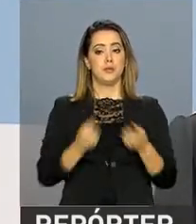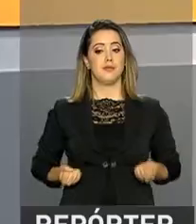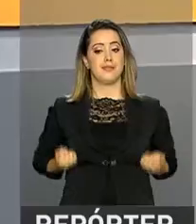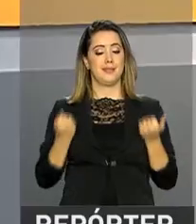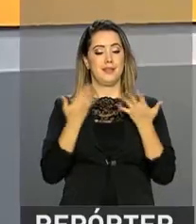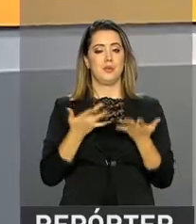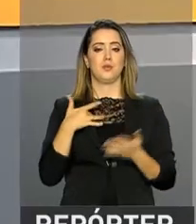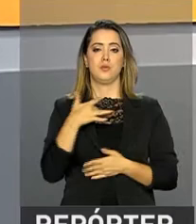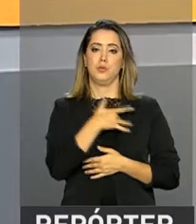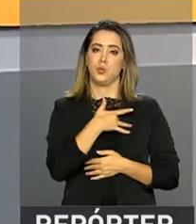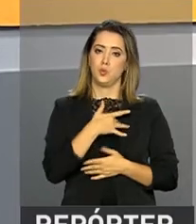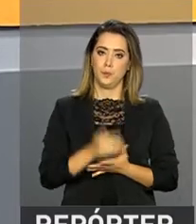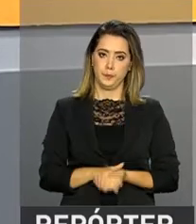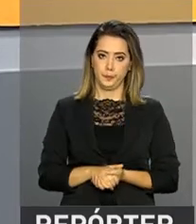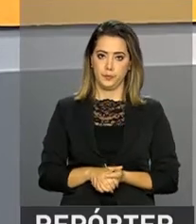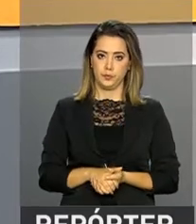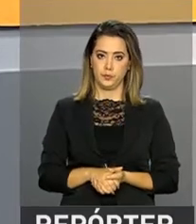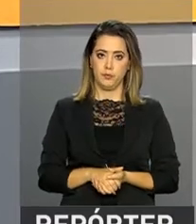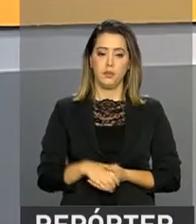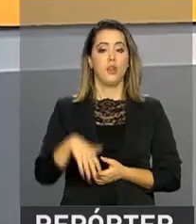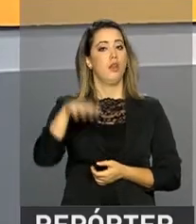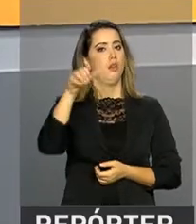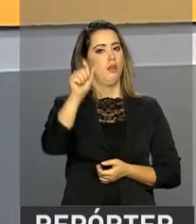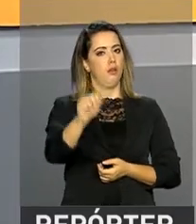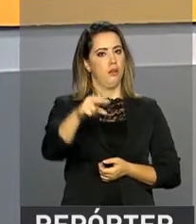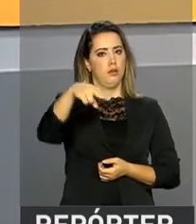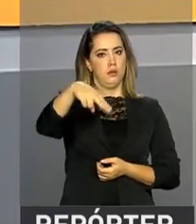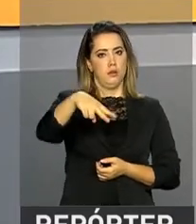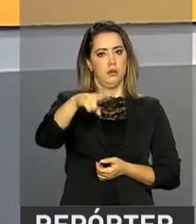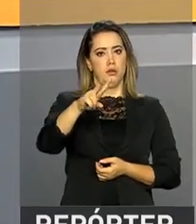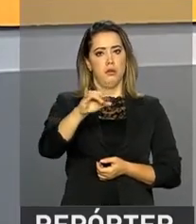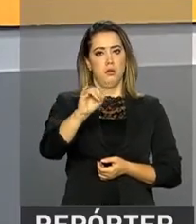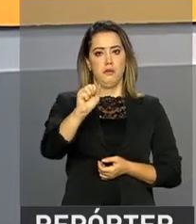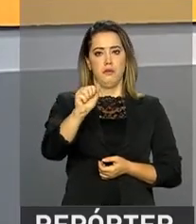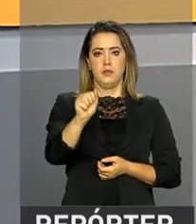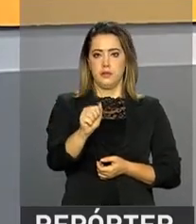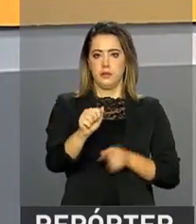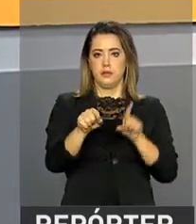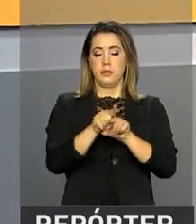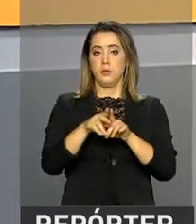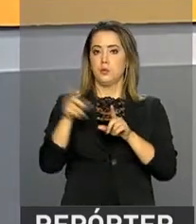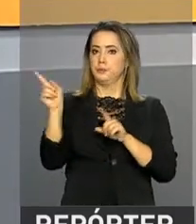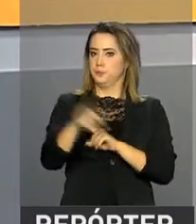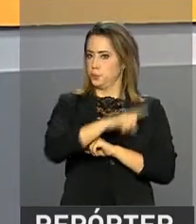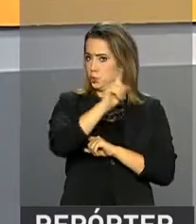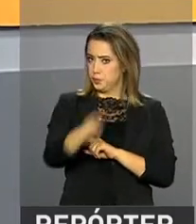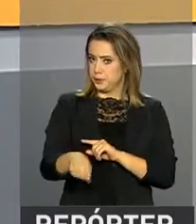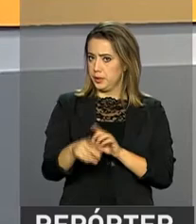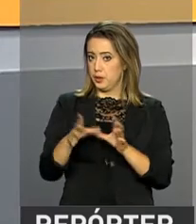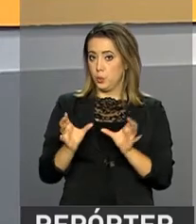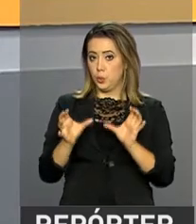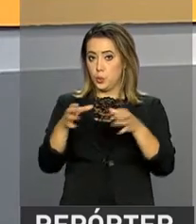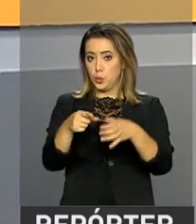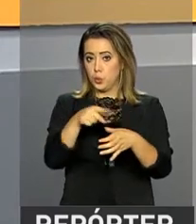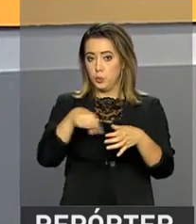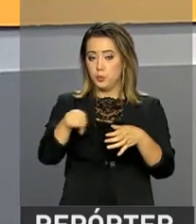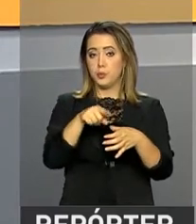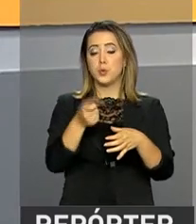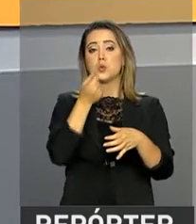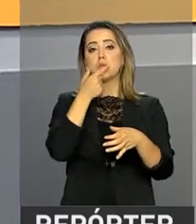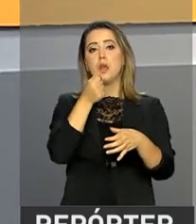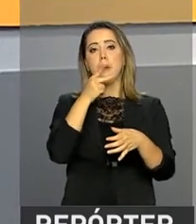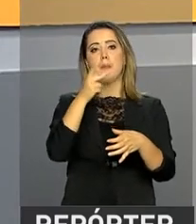saúde. A Agência Nacional de Vigilância Sanitária, Anvisa, suspendeu lotes de